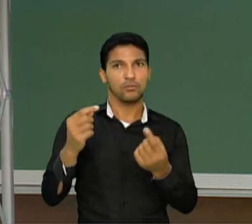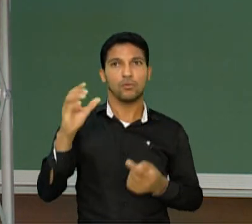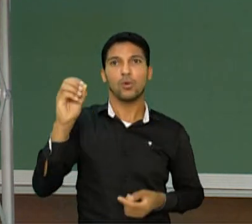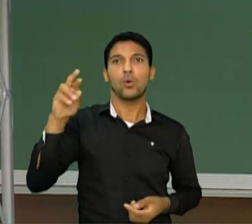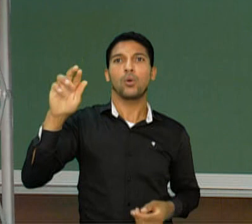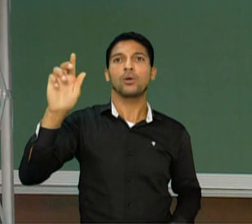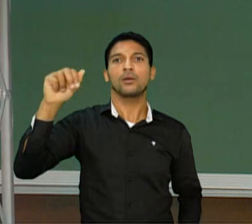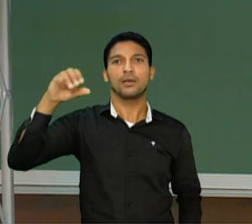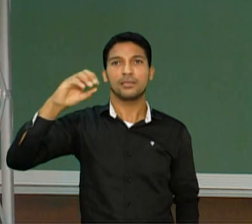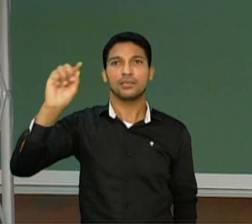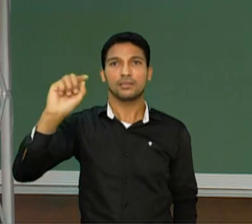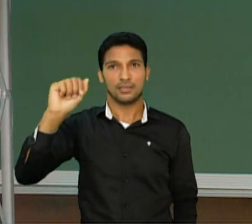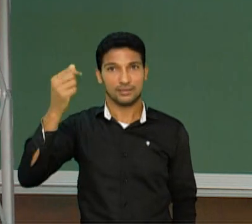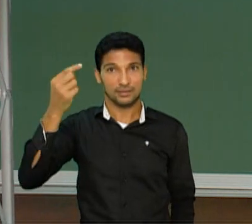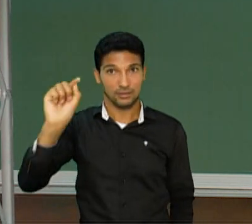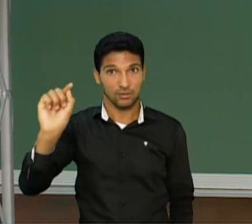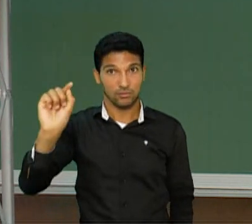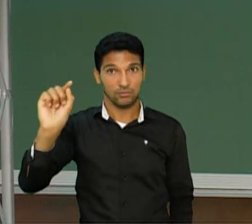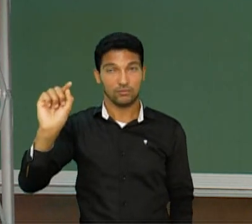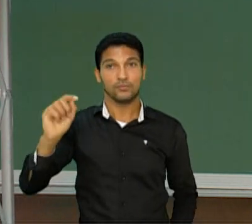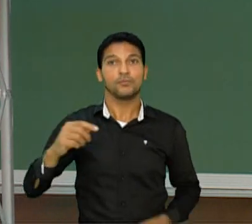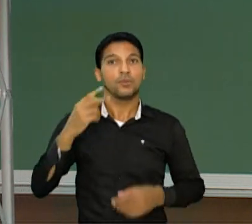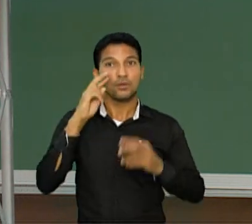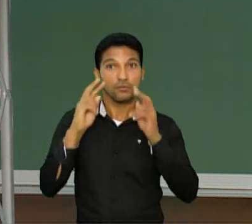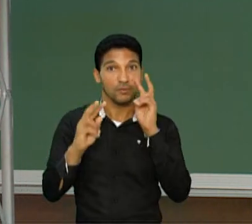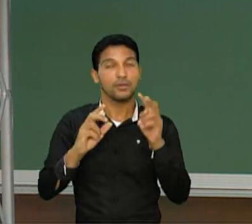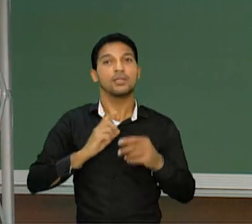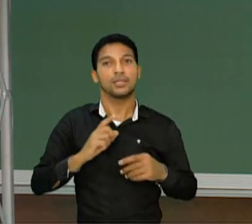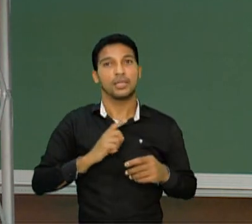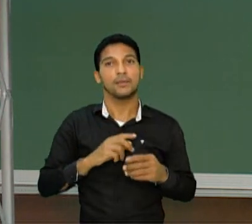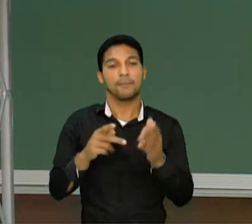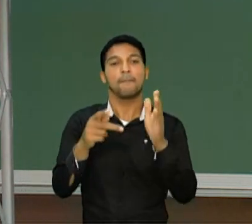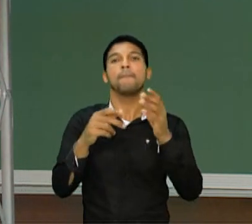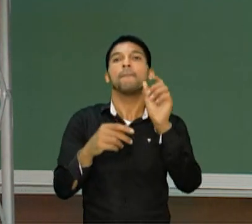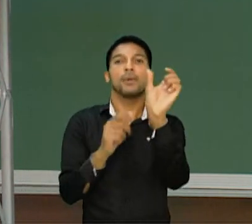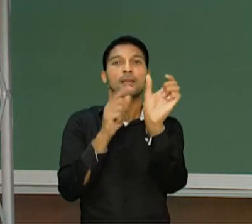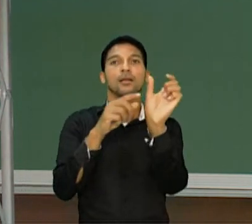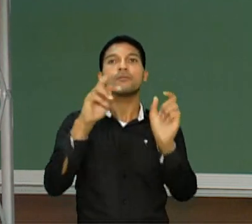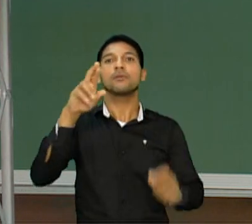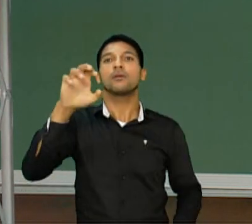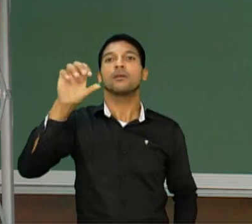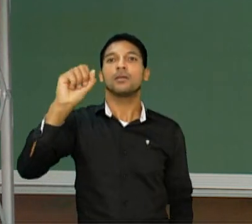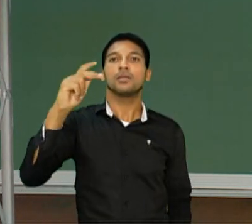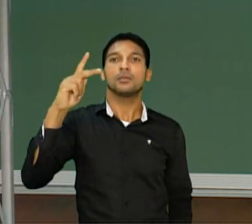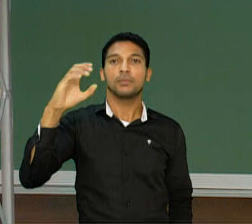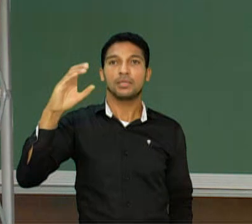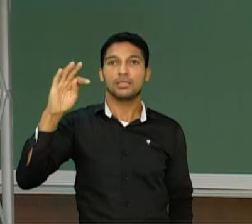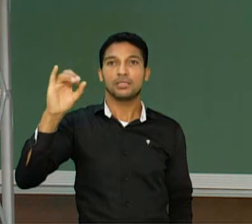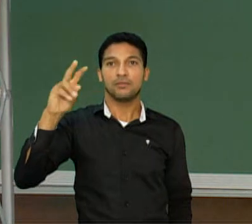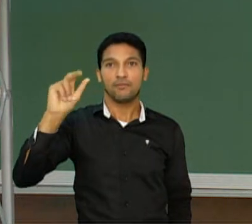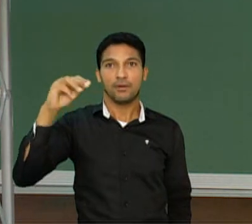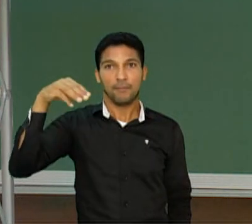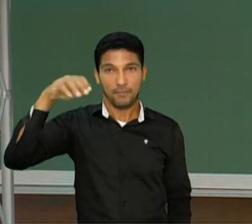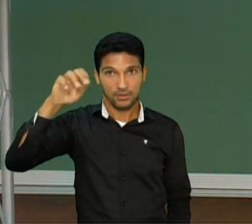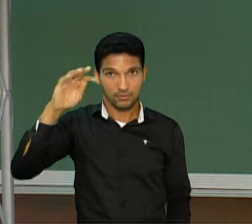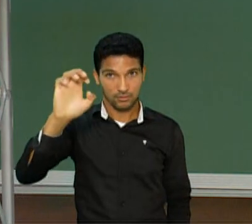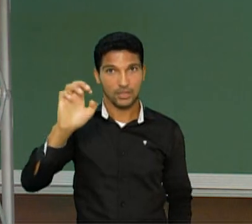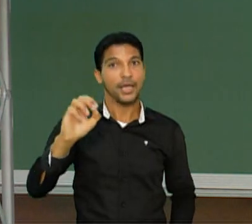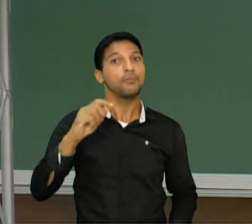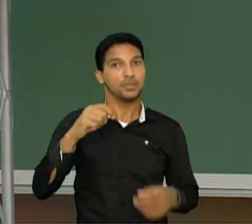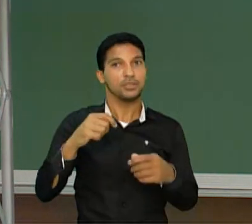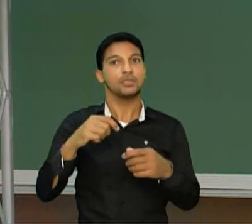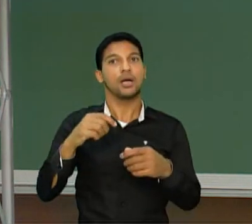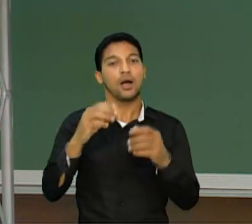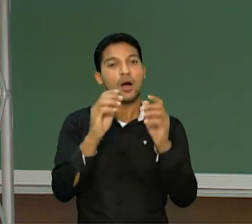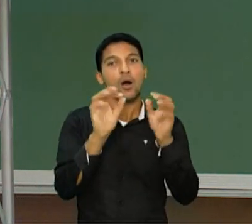palavra respectivamente, é naquela ordem. Texto 1, palavra 1, texto 2, palavra 2. Ou